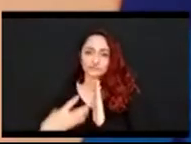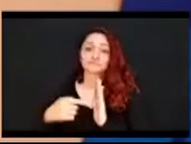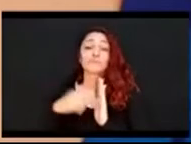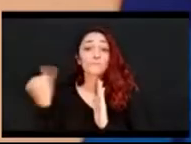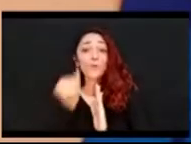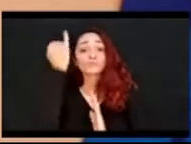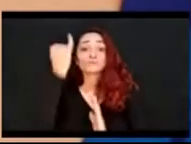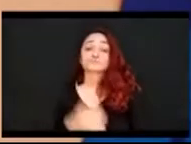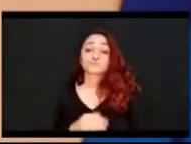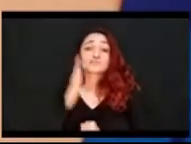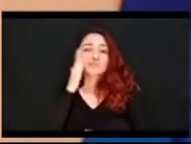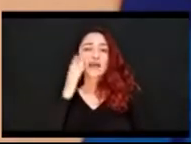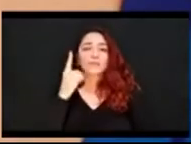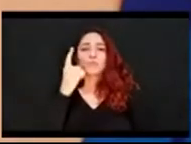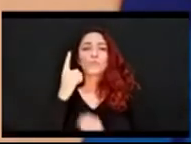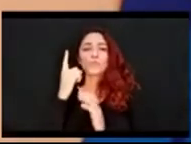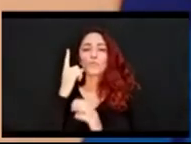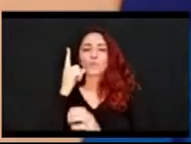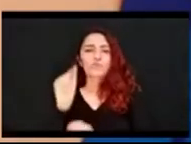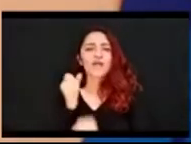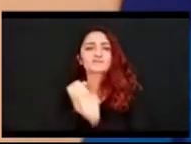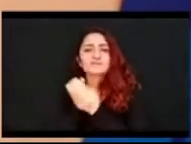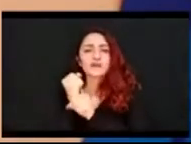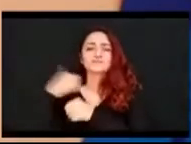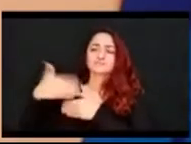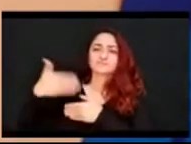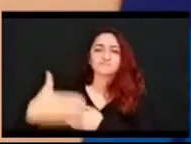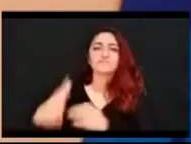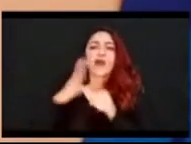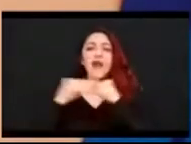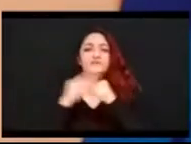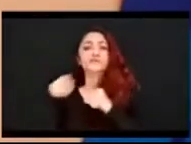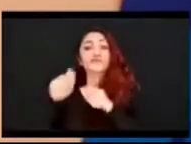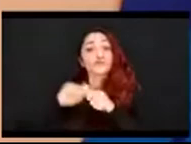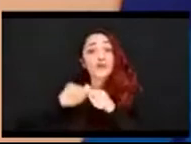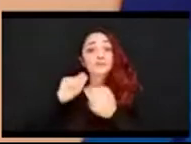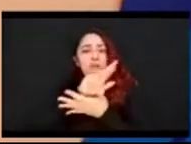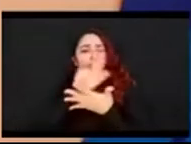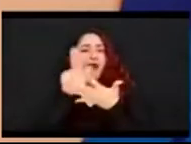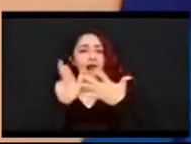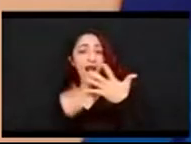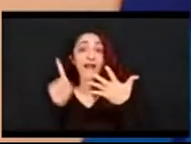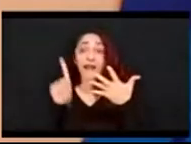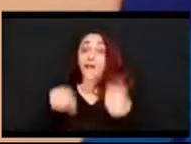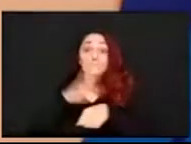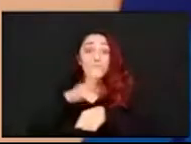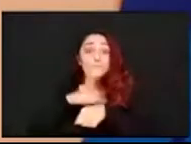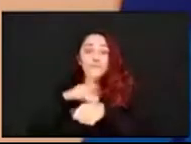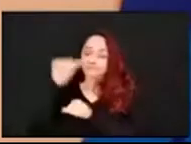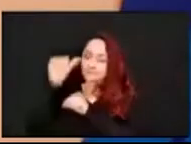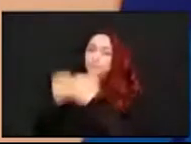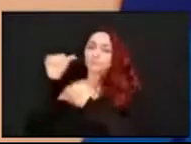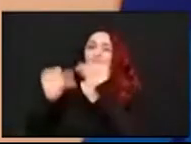década de lembrando tudo que o Carrefour fez outro grupo Carrefour já fez é o momento de renovar essa agenda né de